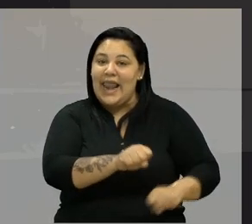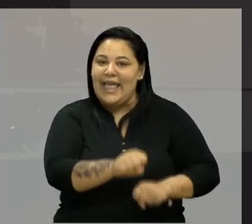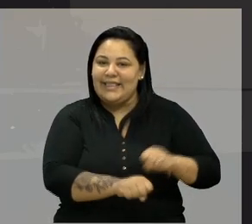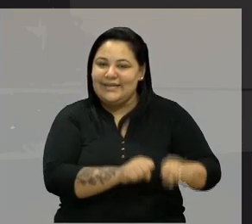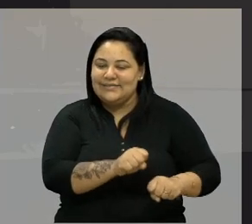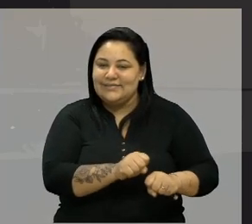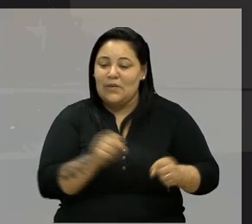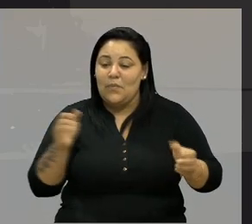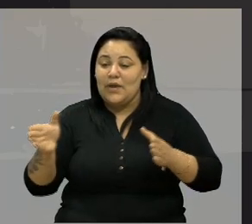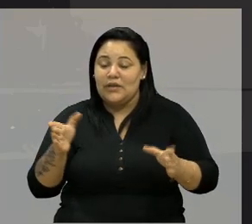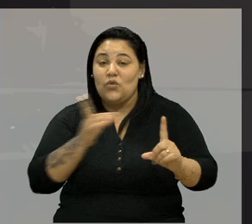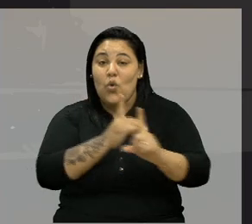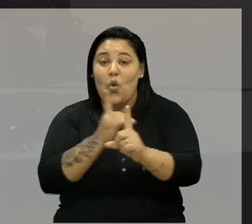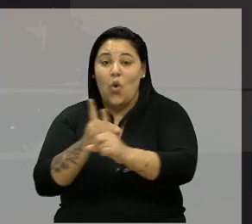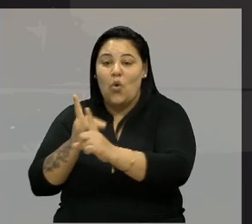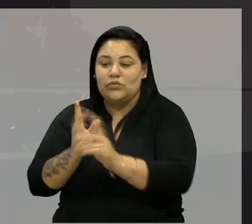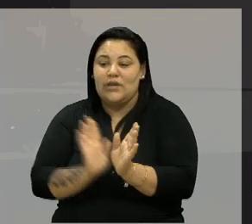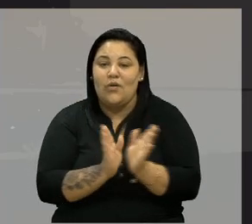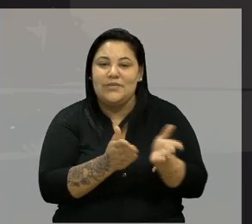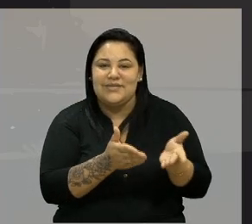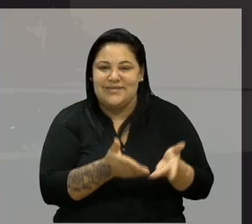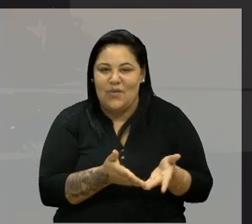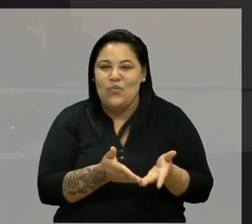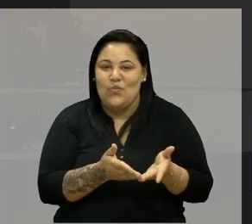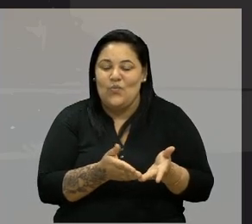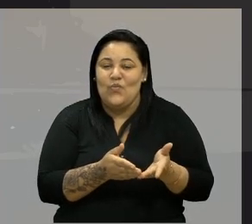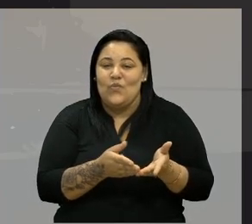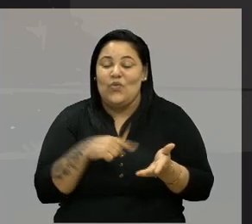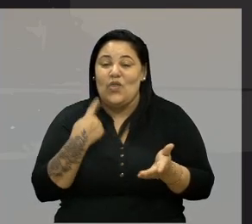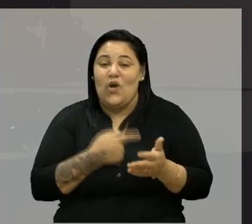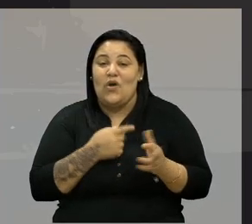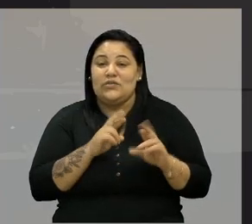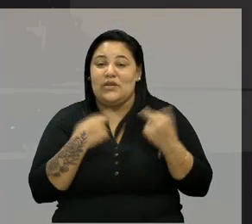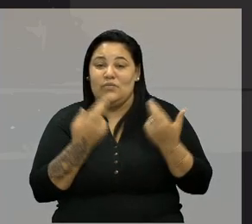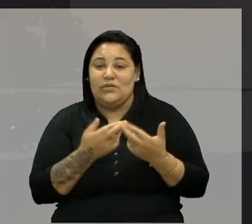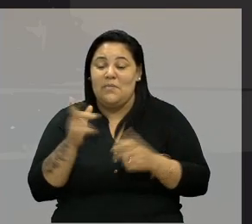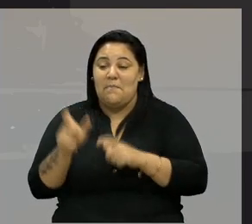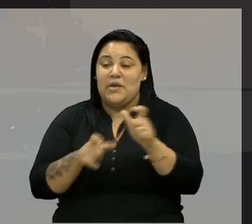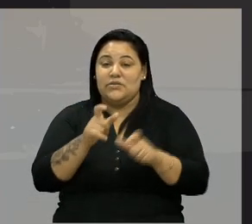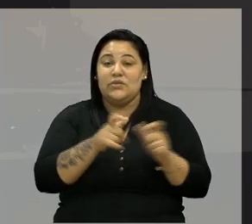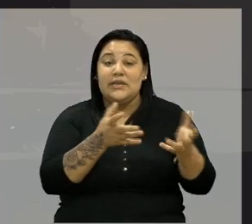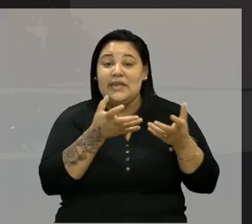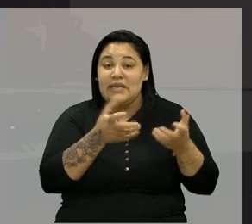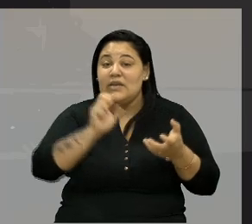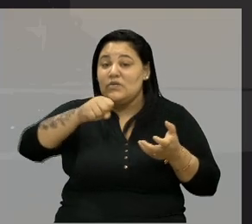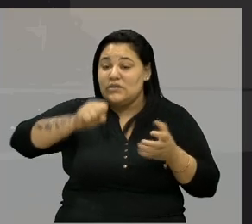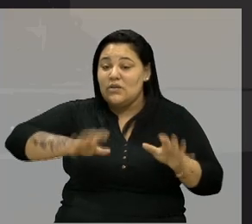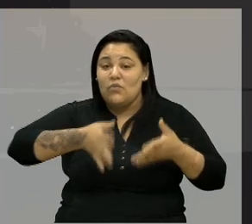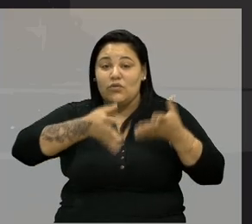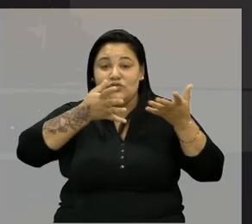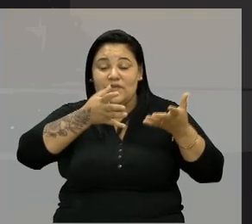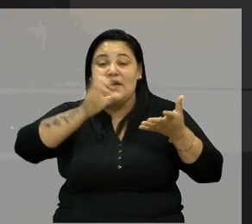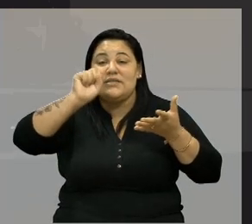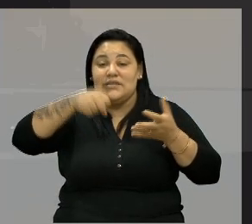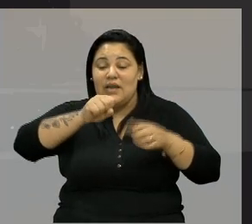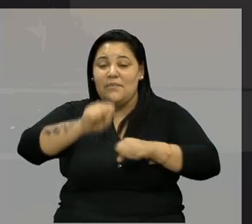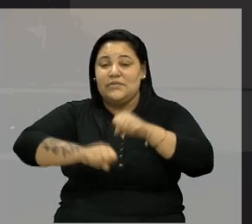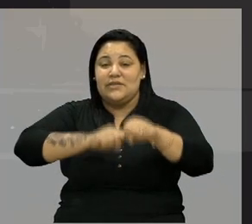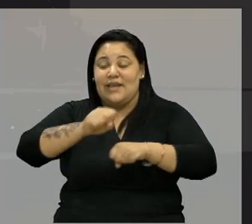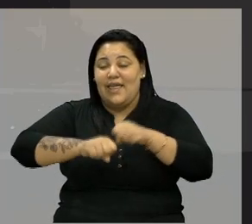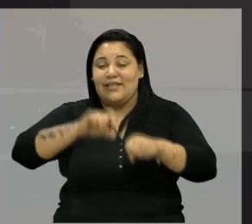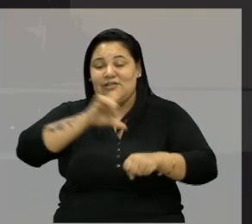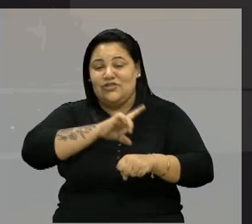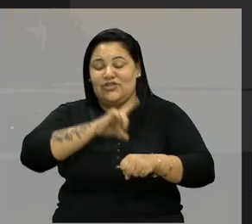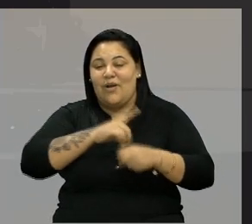encontros da nossa Comissão da bicicleta se reuniram pessoas né que queriam incentivar que tinham a bike como um ponto em